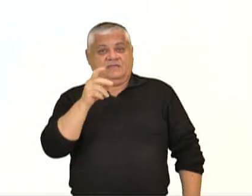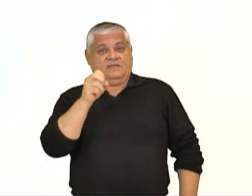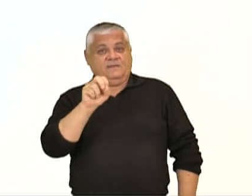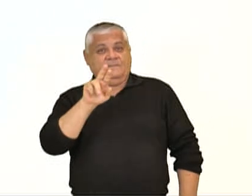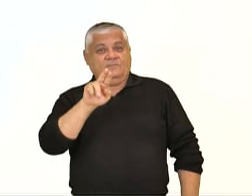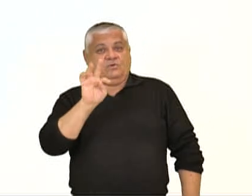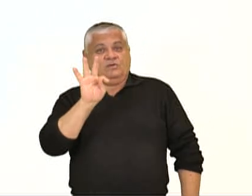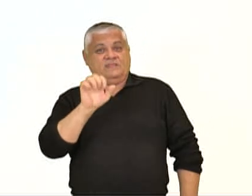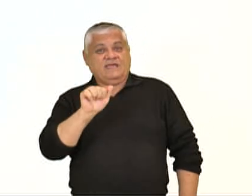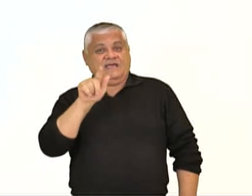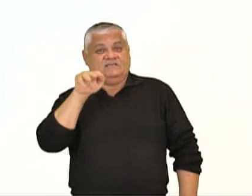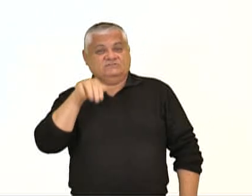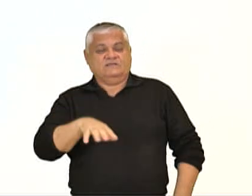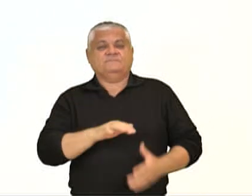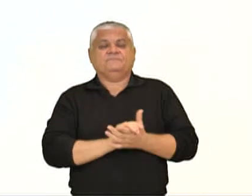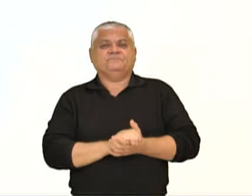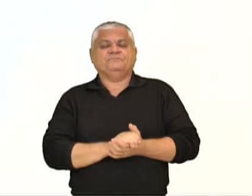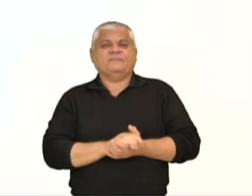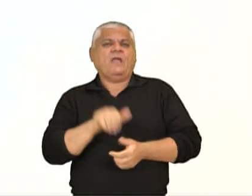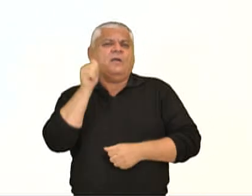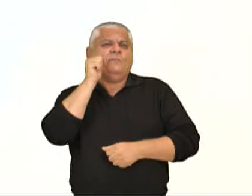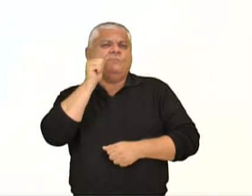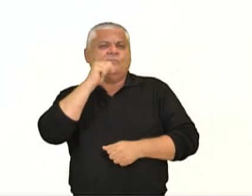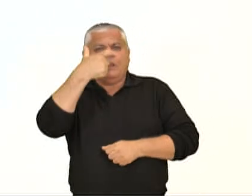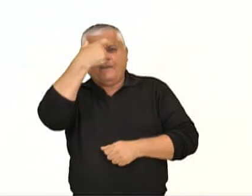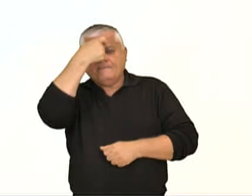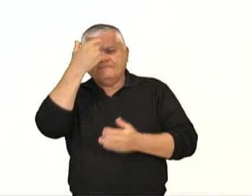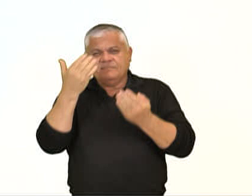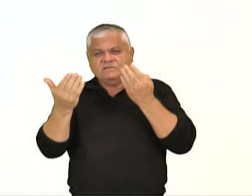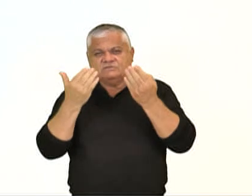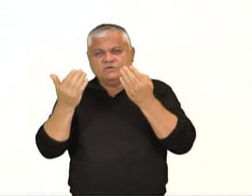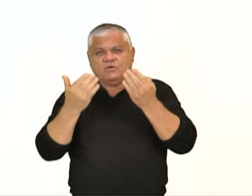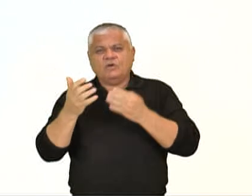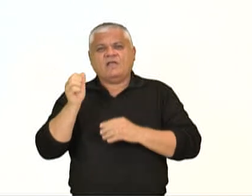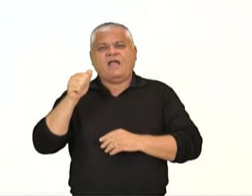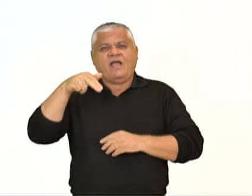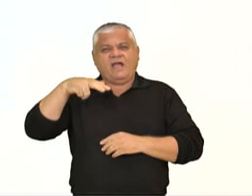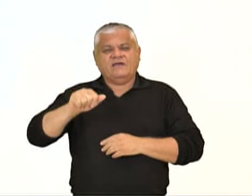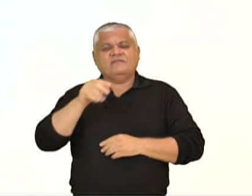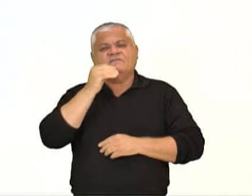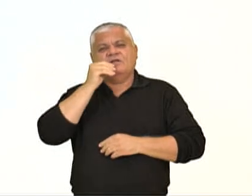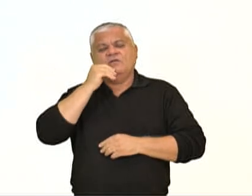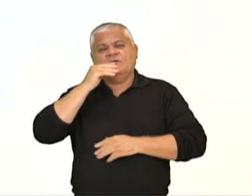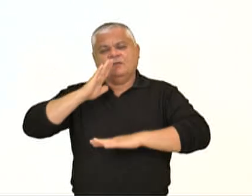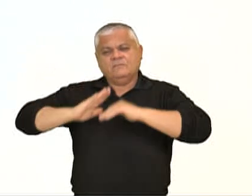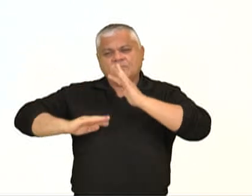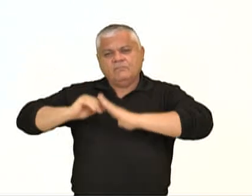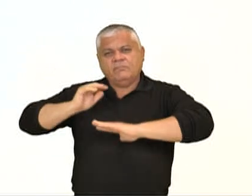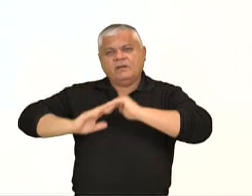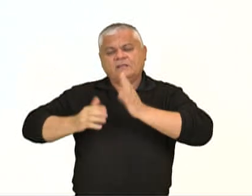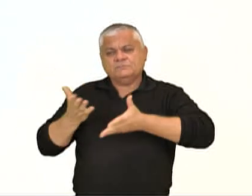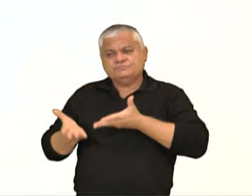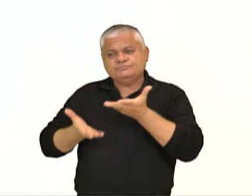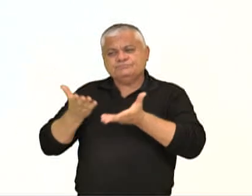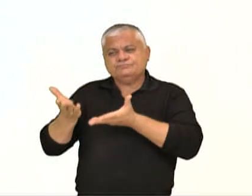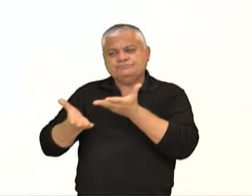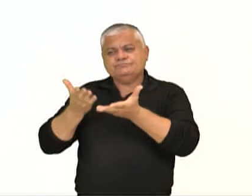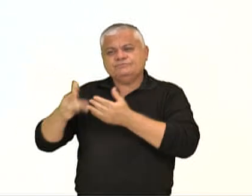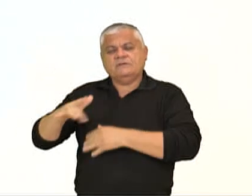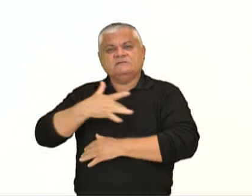só. Segundo a psicóloga Ana Carolina Sanches, a prática pode melhorar a saúde de pessoas com comprometimentos físicos e